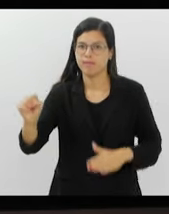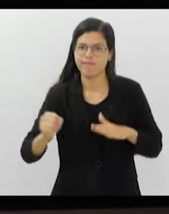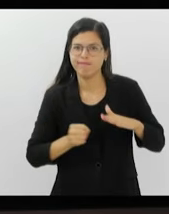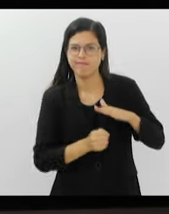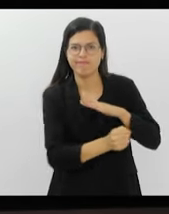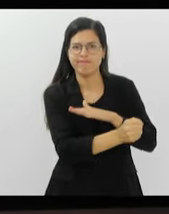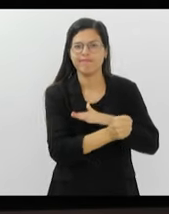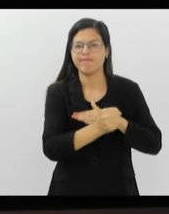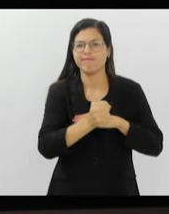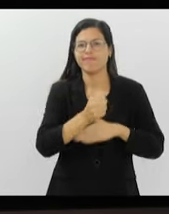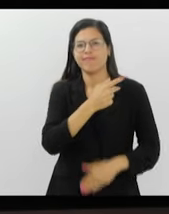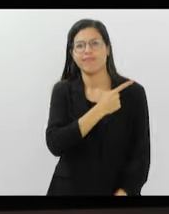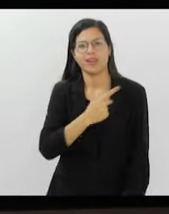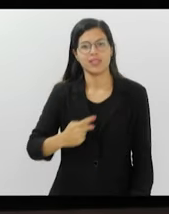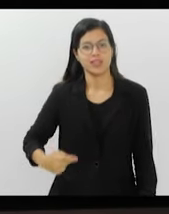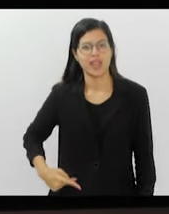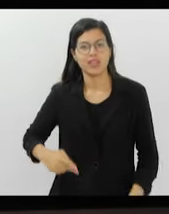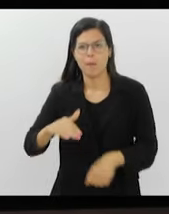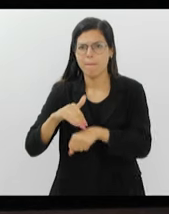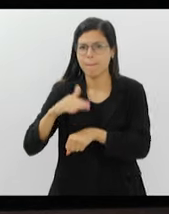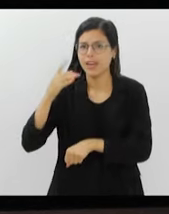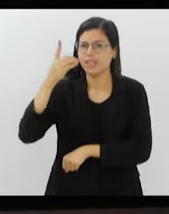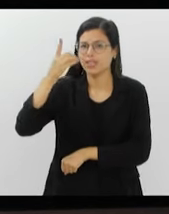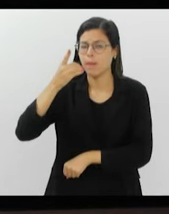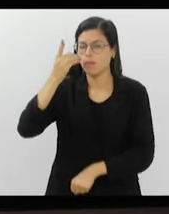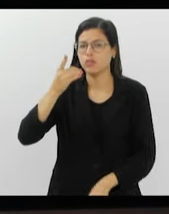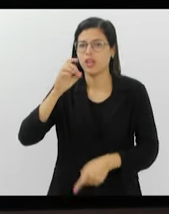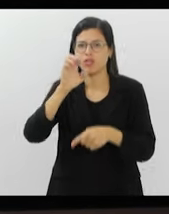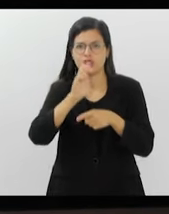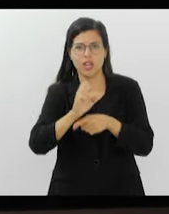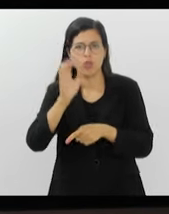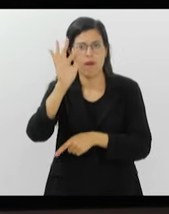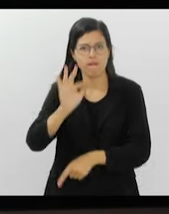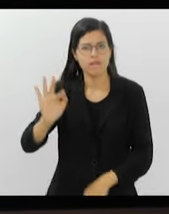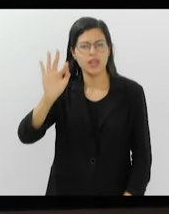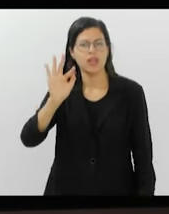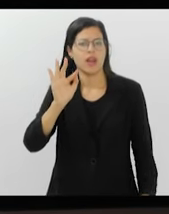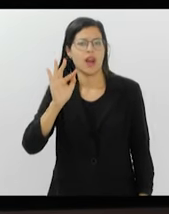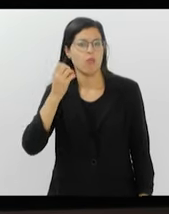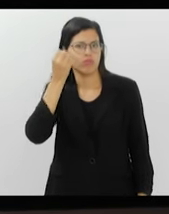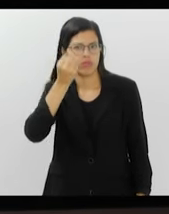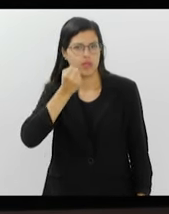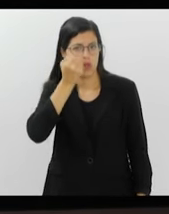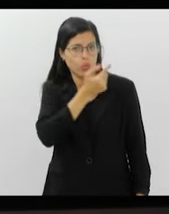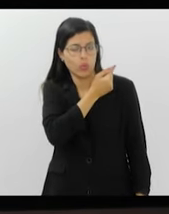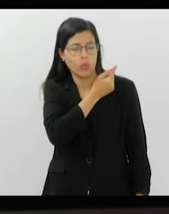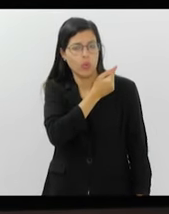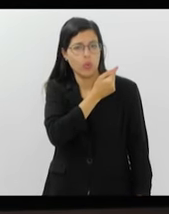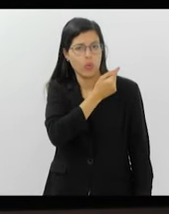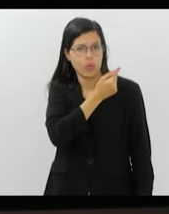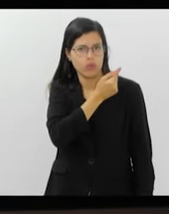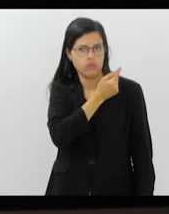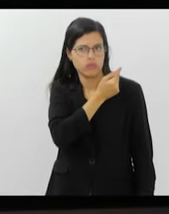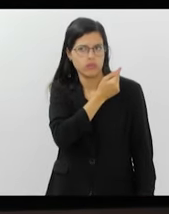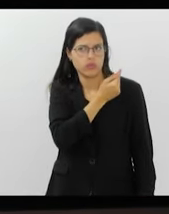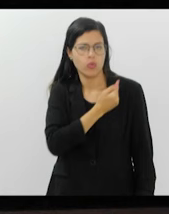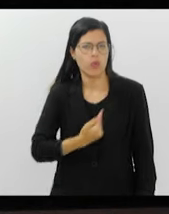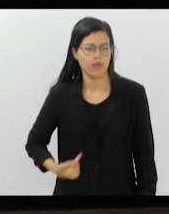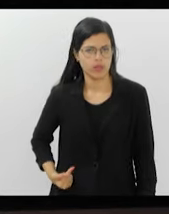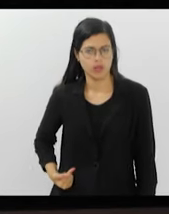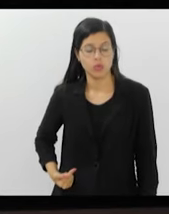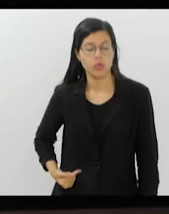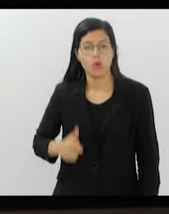Planalto eleger ainda mais deputados estaduais e federais senadores e Governador para que a gente possa